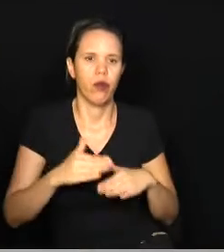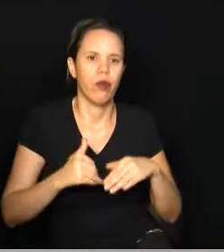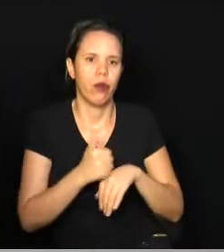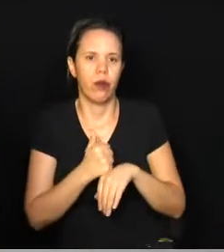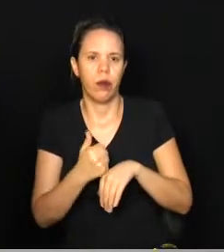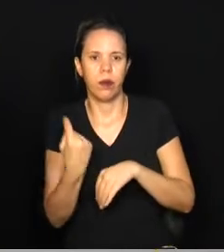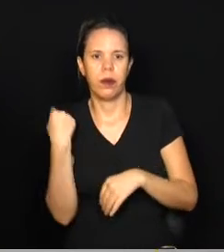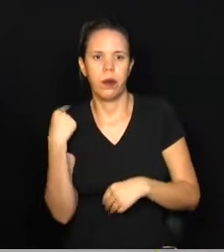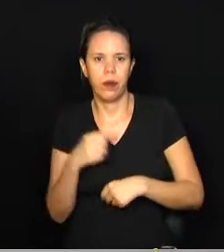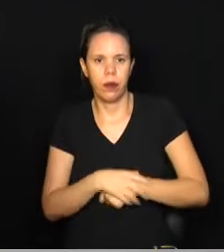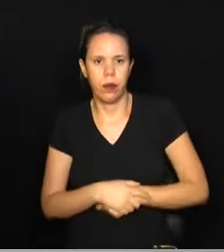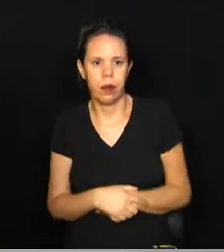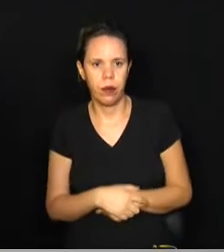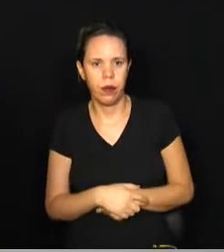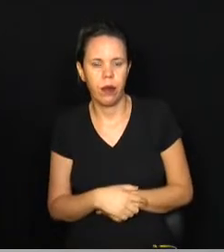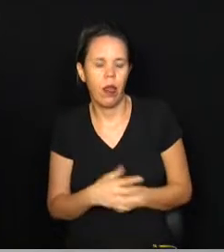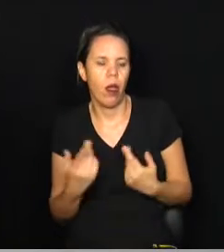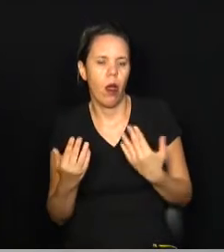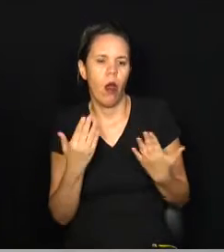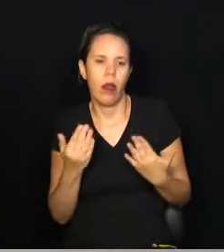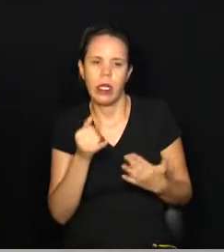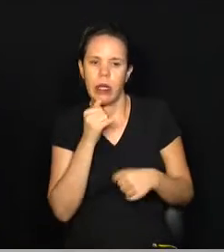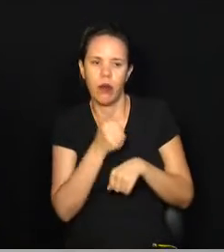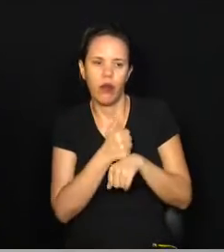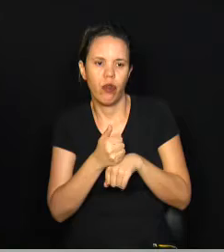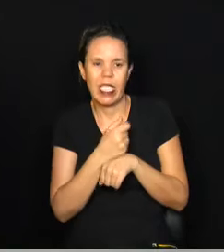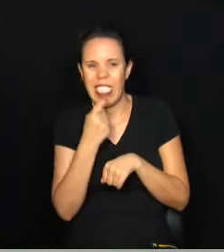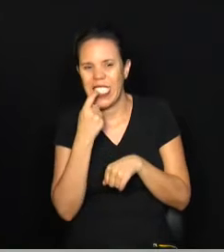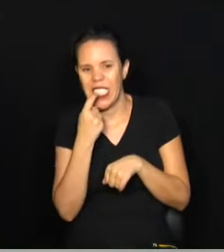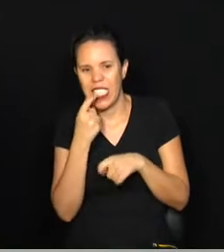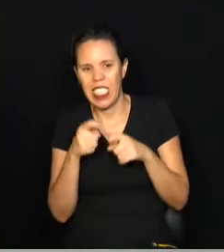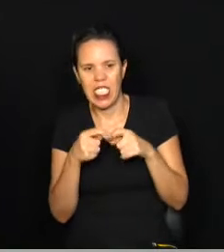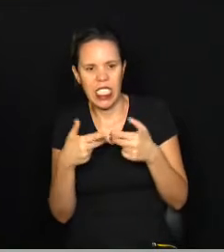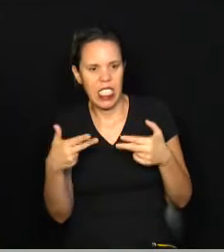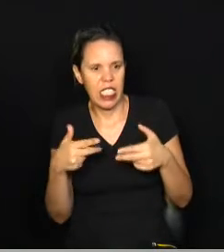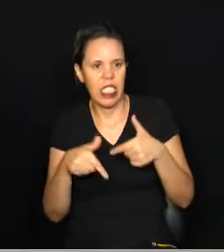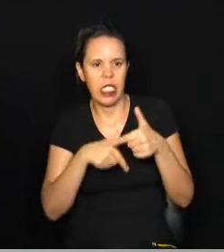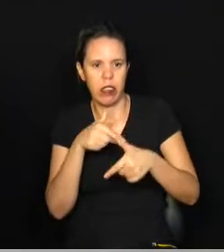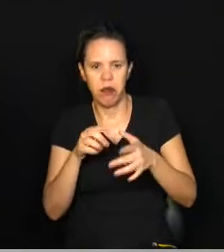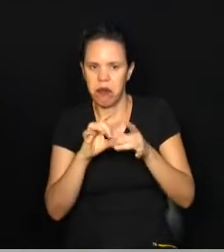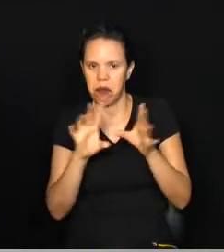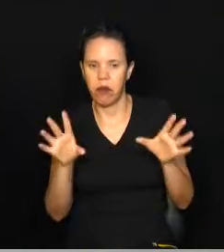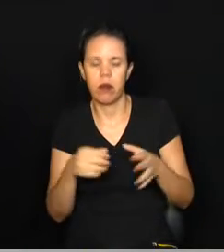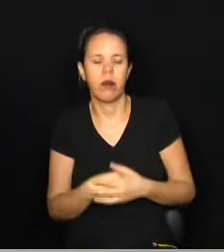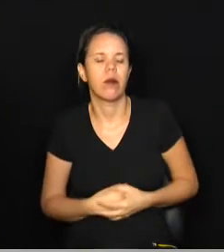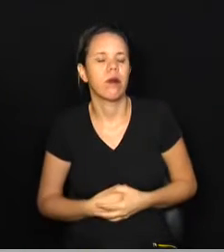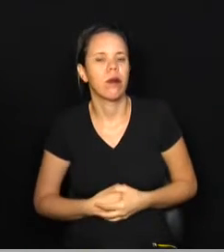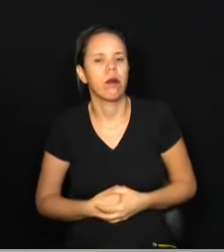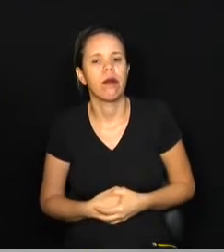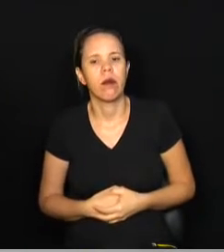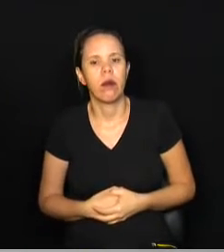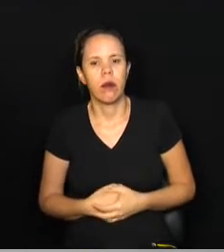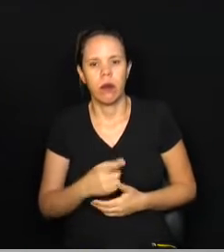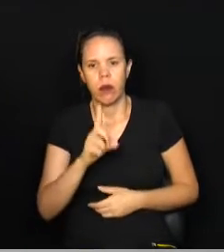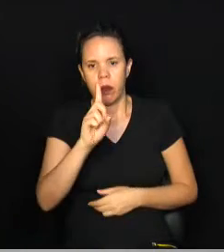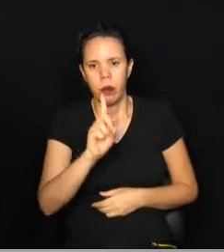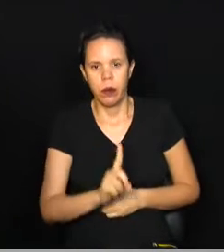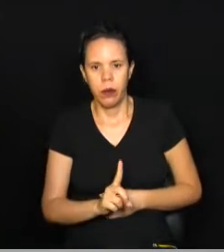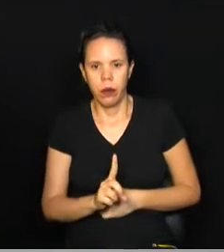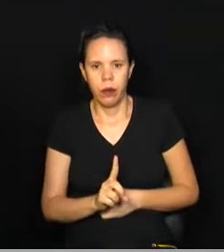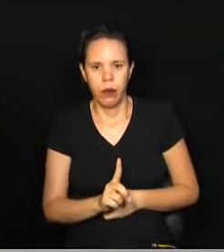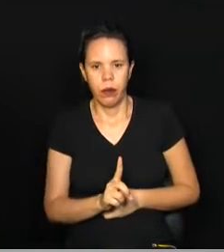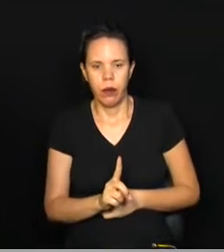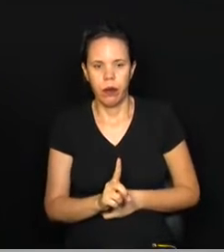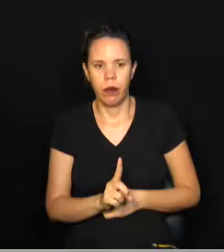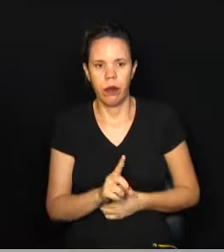profissionais como os dentistas, que hoje atuam livremente, né? E ele era diretor da Casa